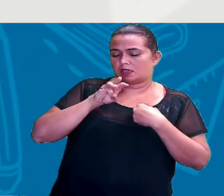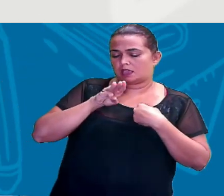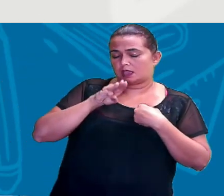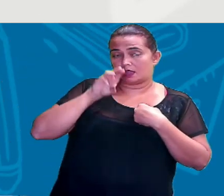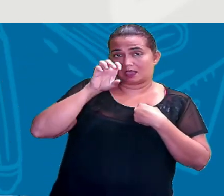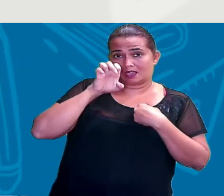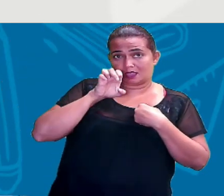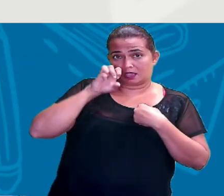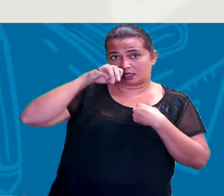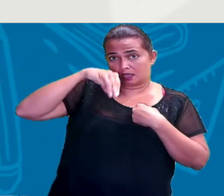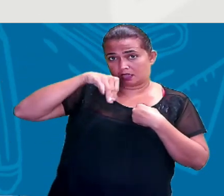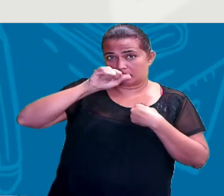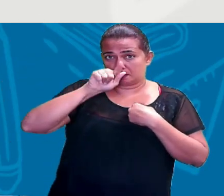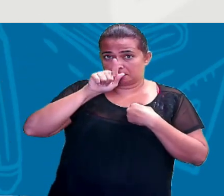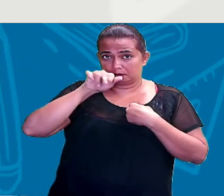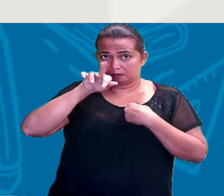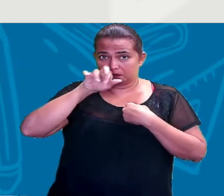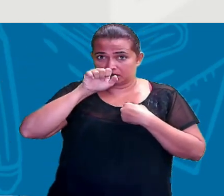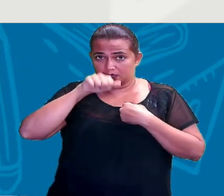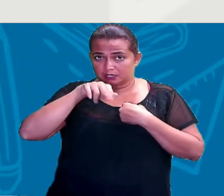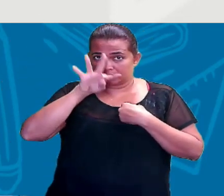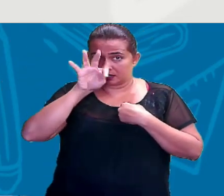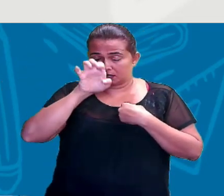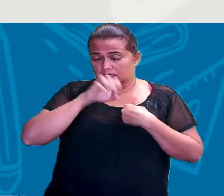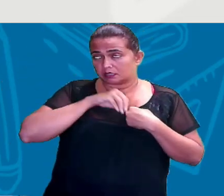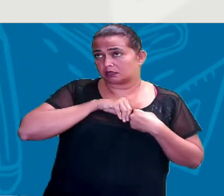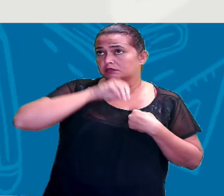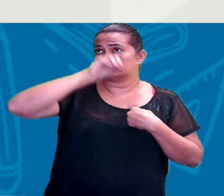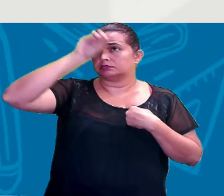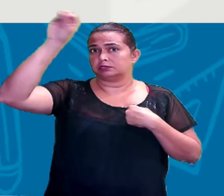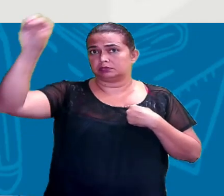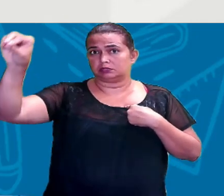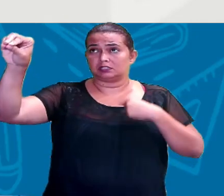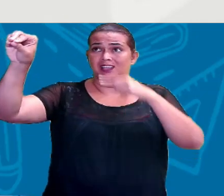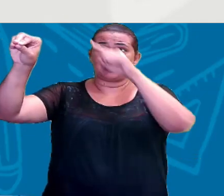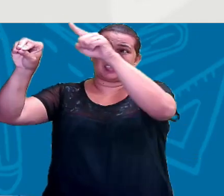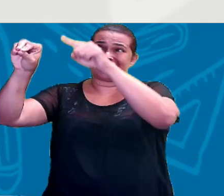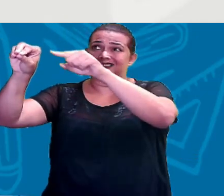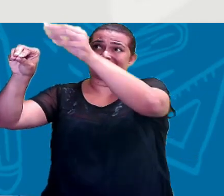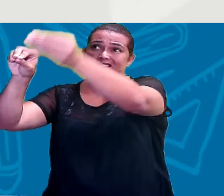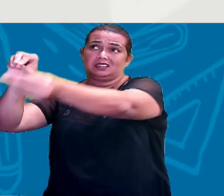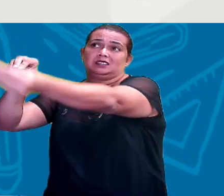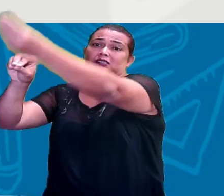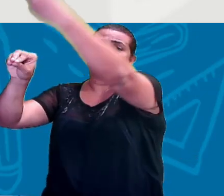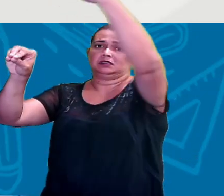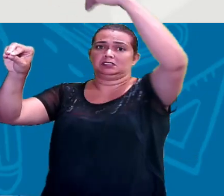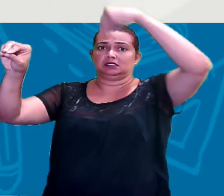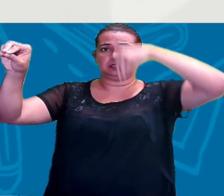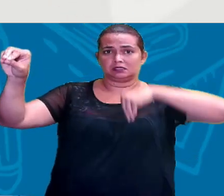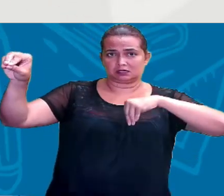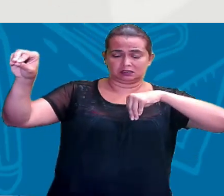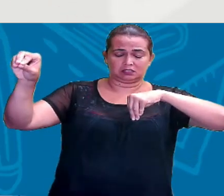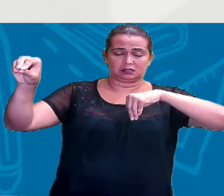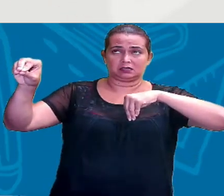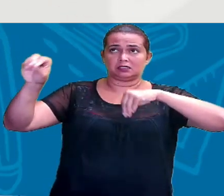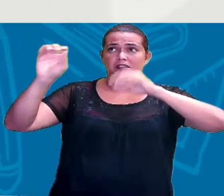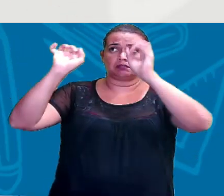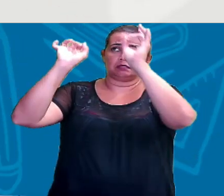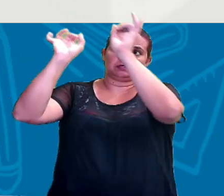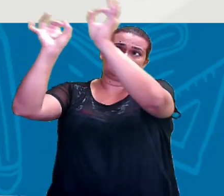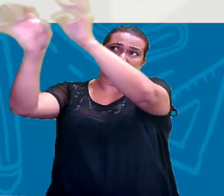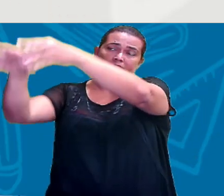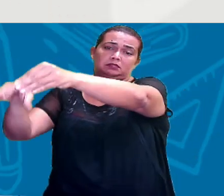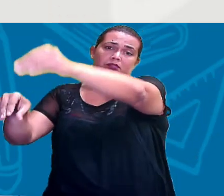meu país de origem para morar em outro. Já aquele que vem de outro país, vindo da Europa, vindo dos Estados Unidos, vindo da Bolívia,